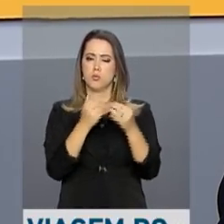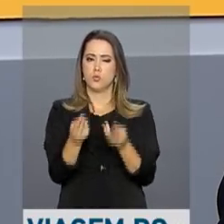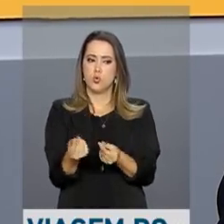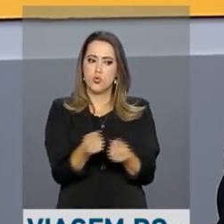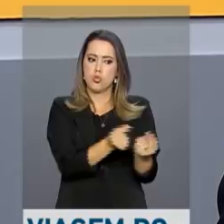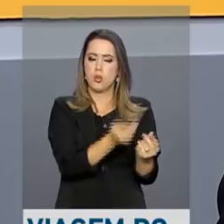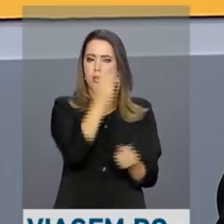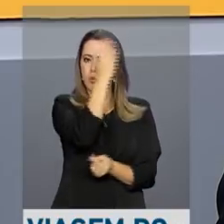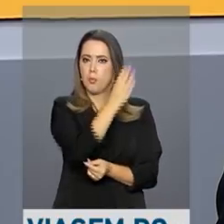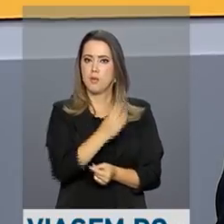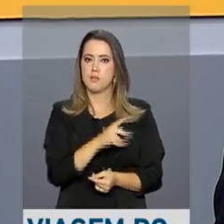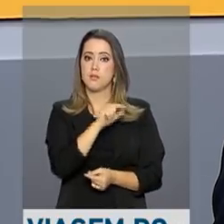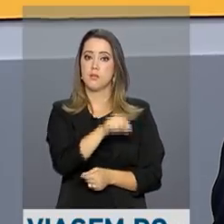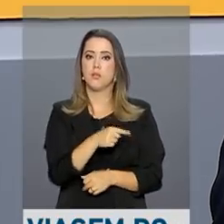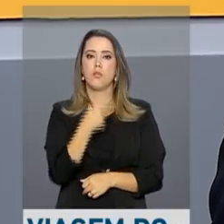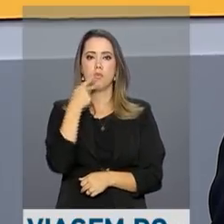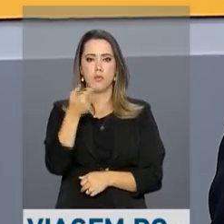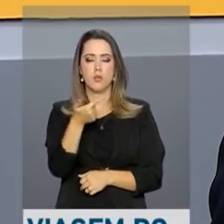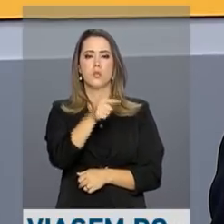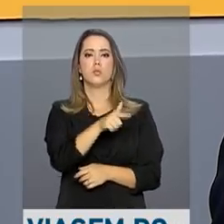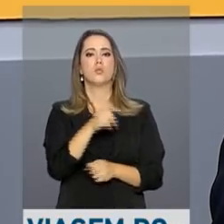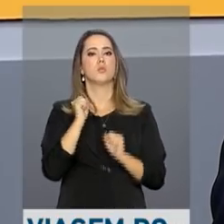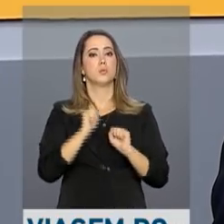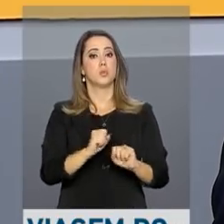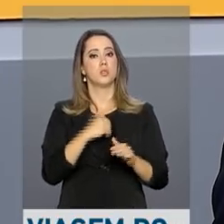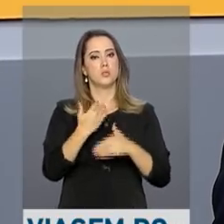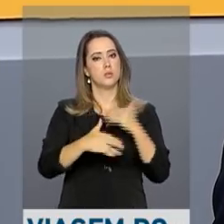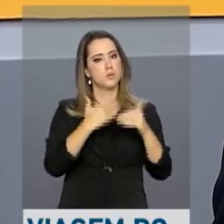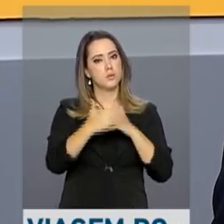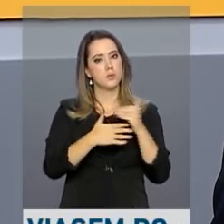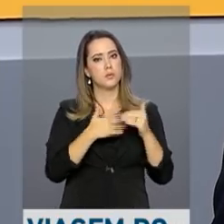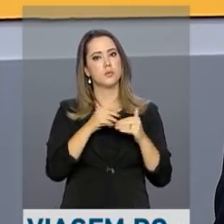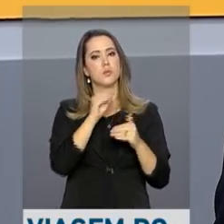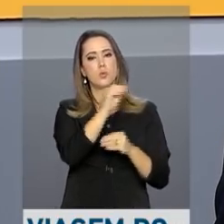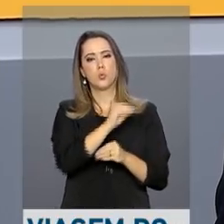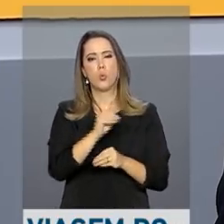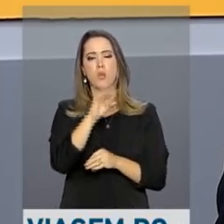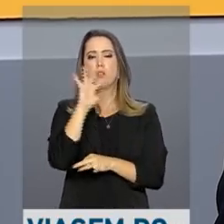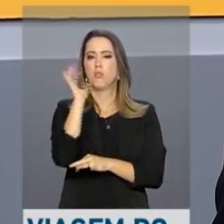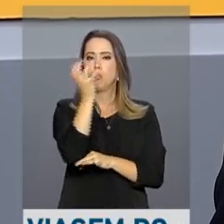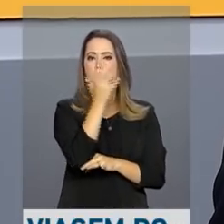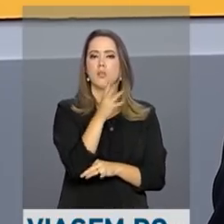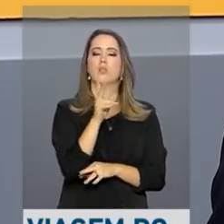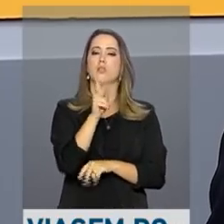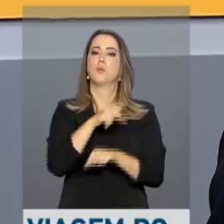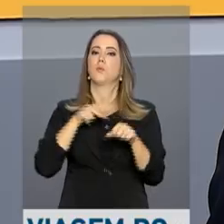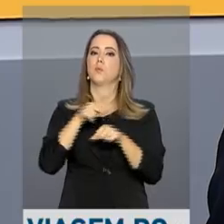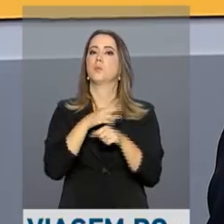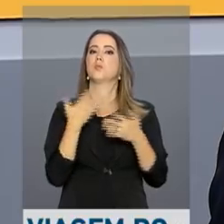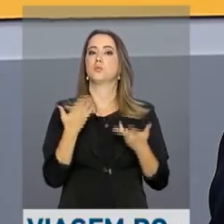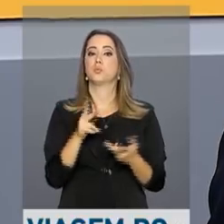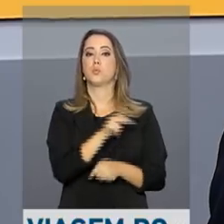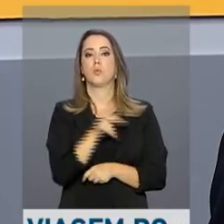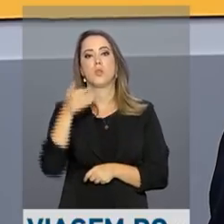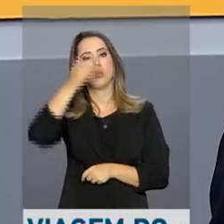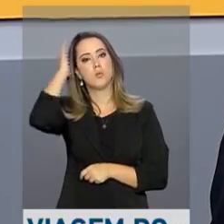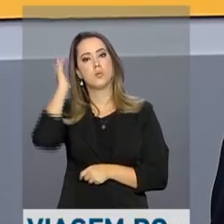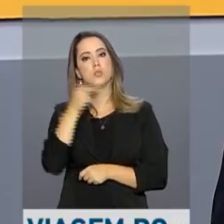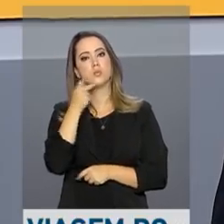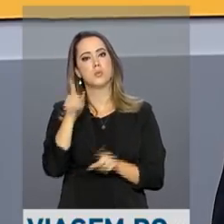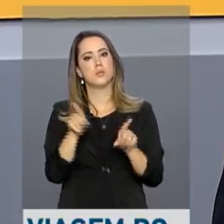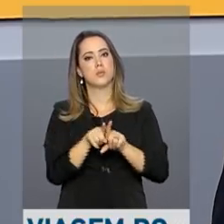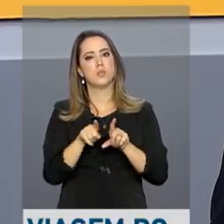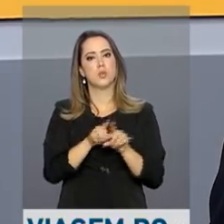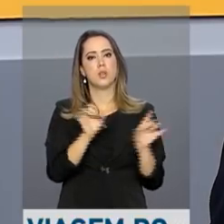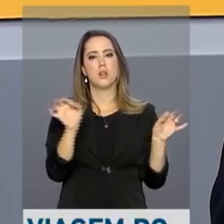os investimentos no Brasil e reafirmou os potenciais de desenvolvimento sustentável do país. O presidente lembrou ainda que o país